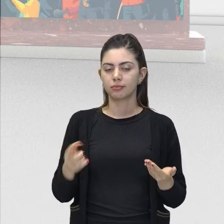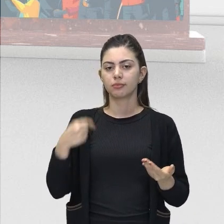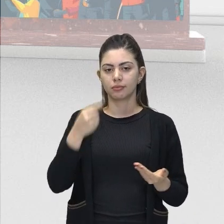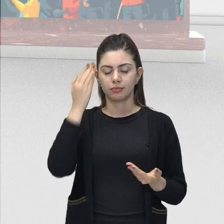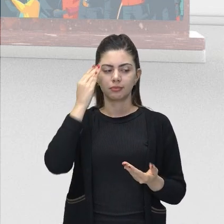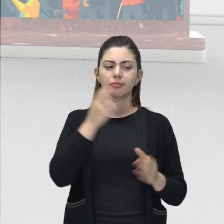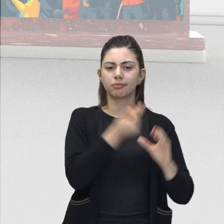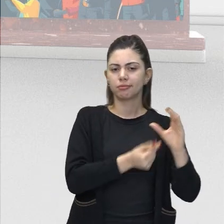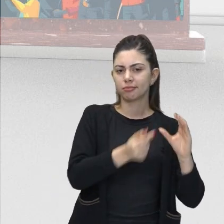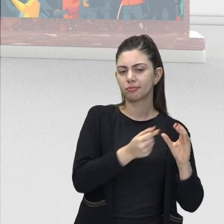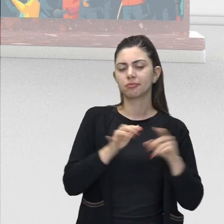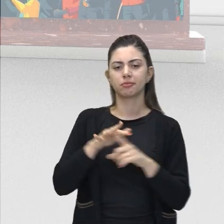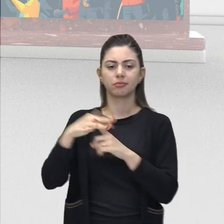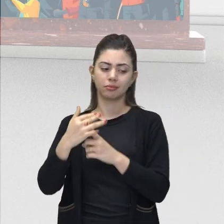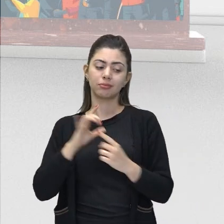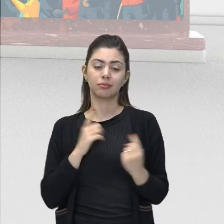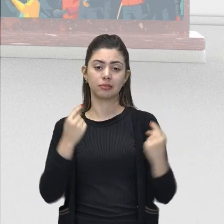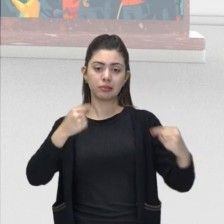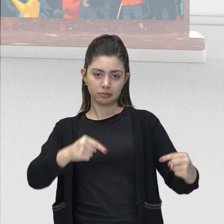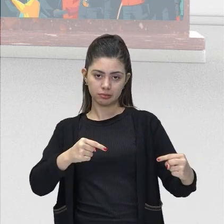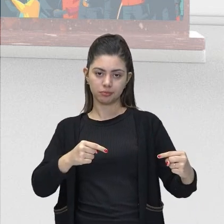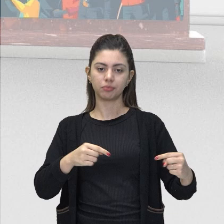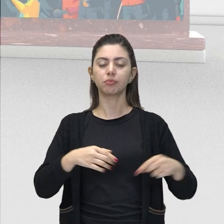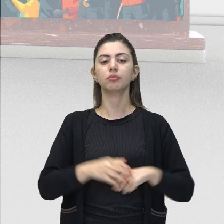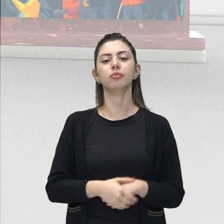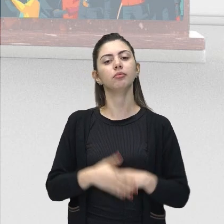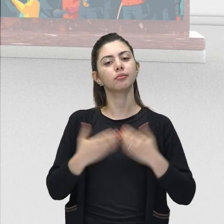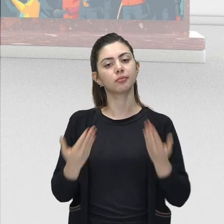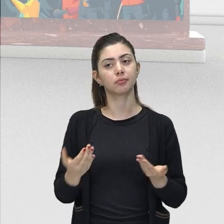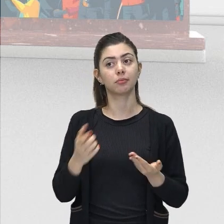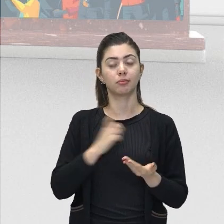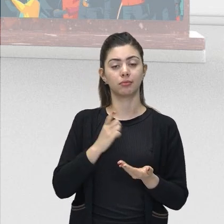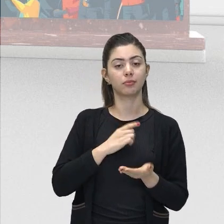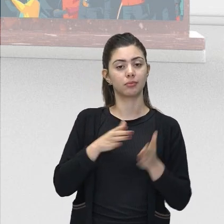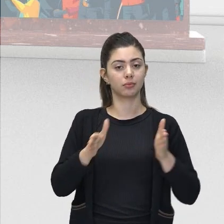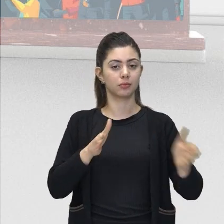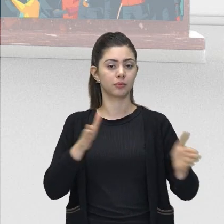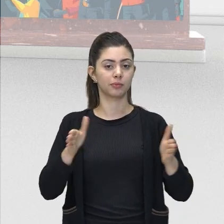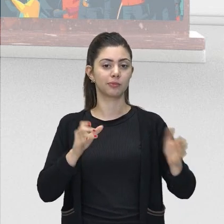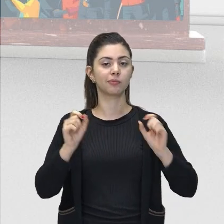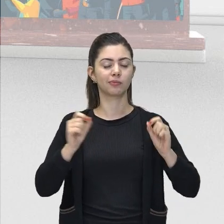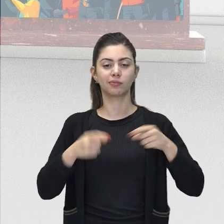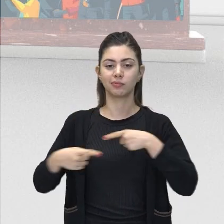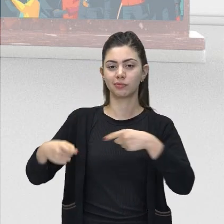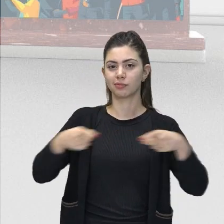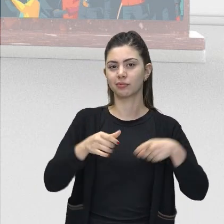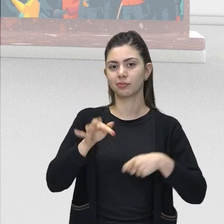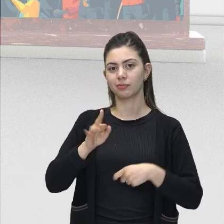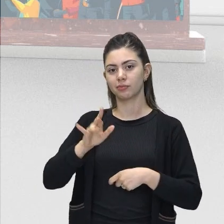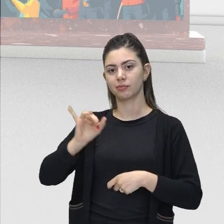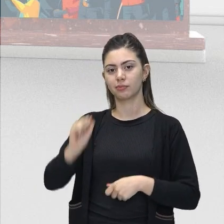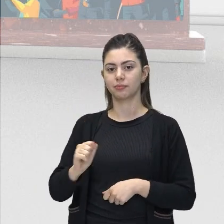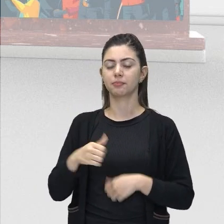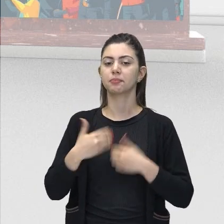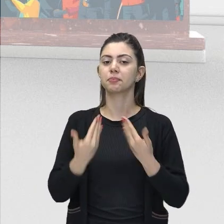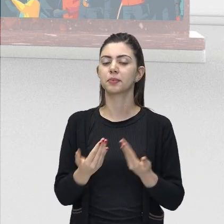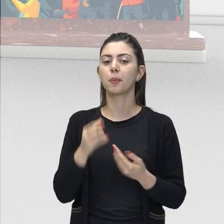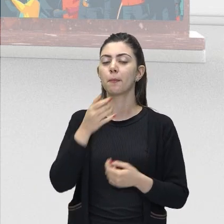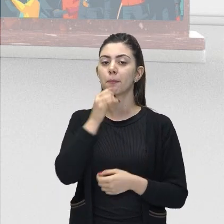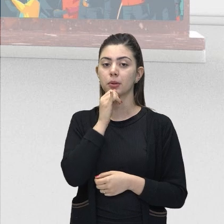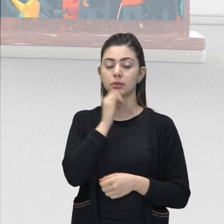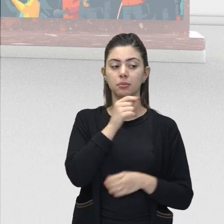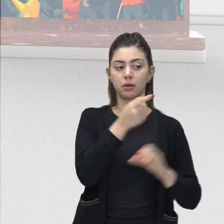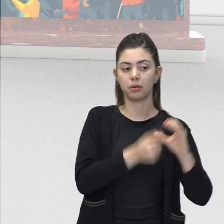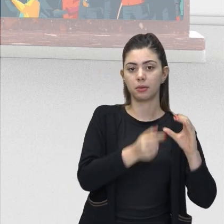entre capitalismo e socialismo, a gente vai viver um momento que ficou conhecido como Guerra Fria, onde Estados Unidos, que lideravam